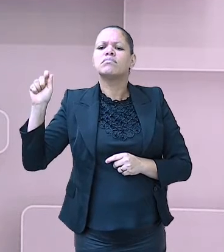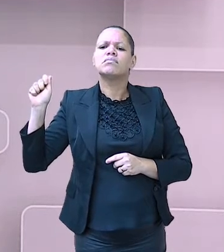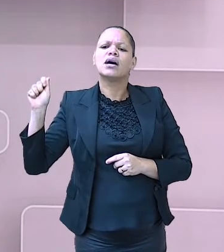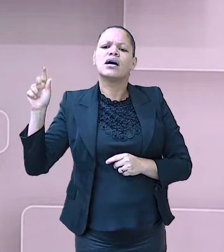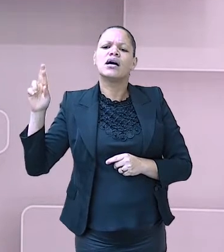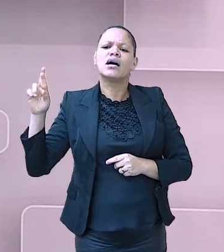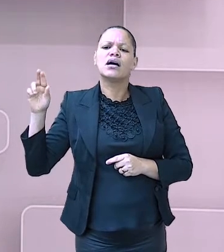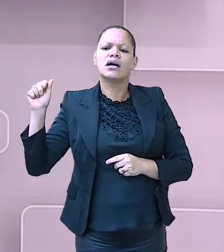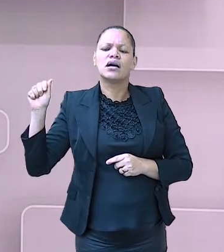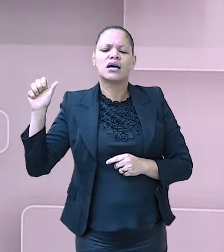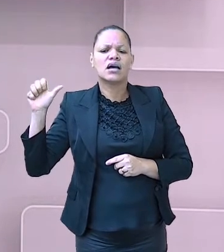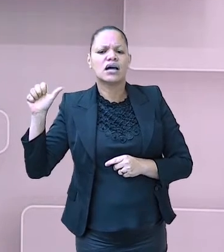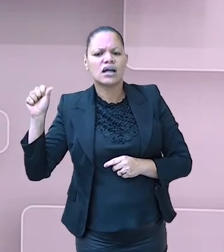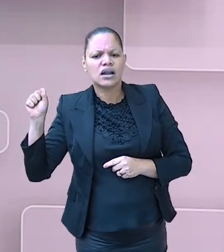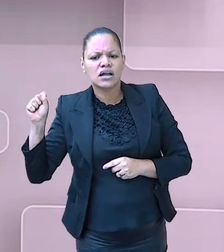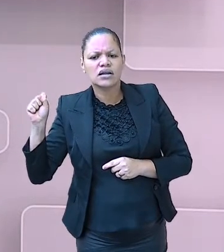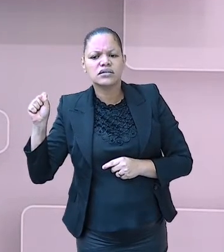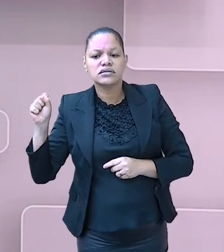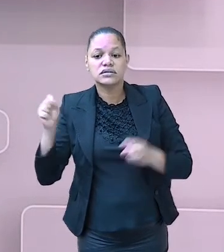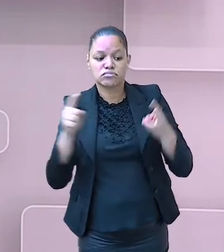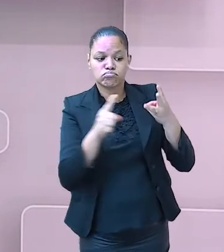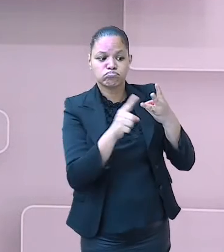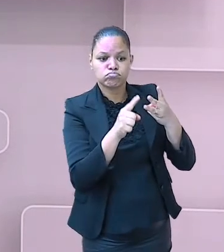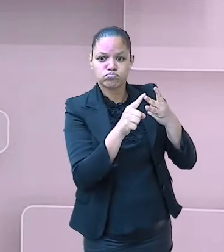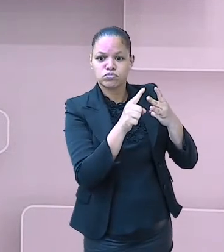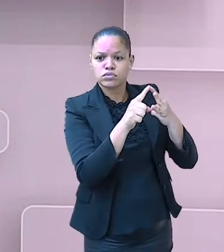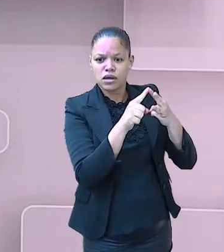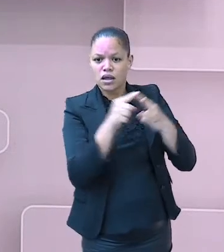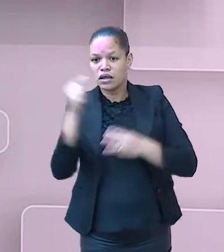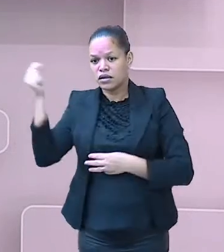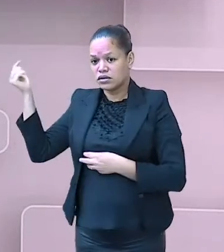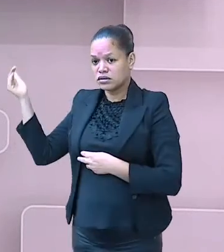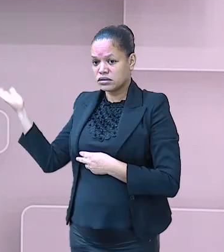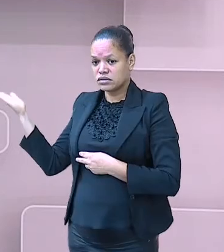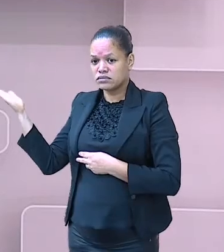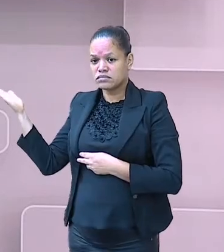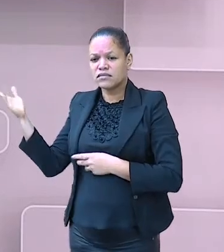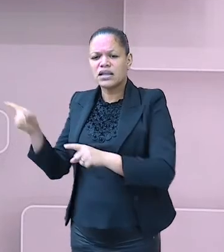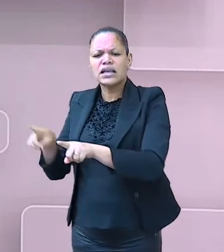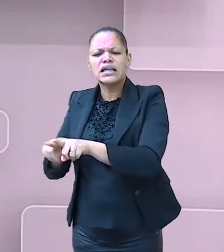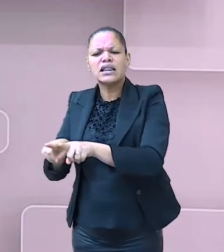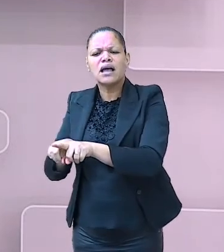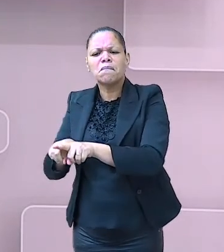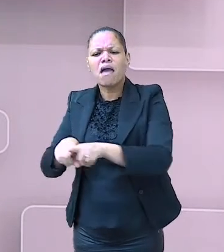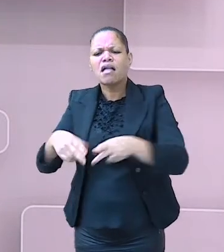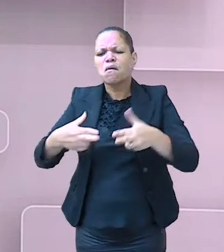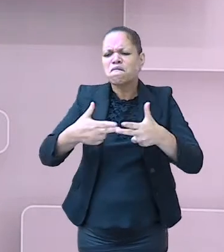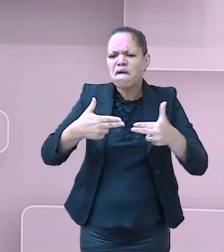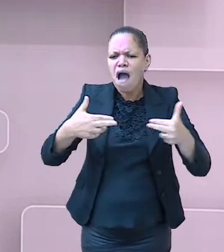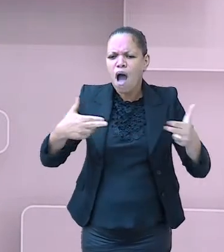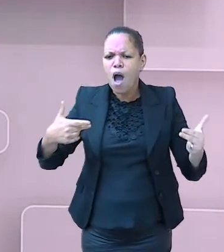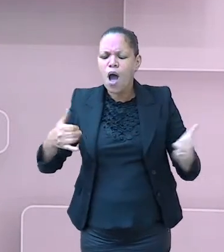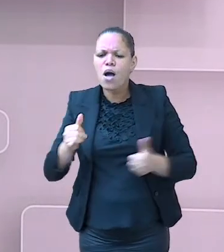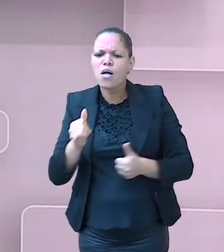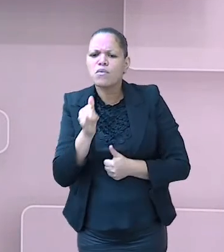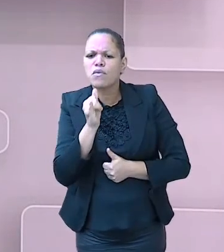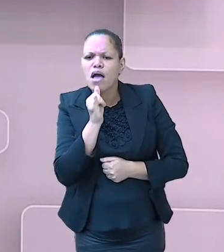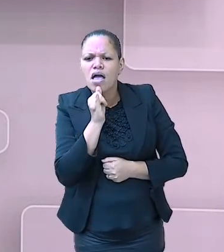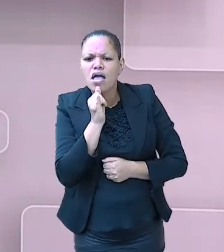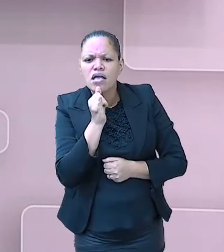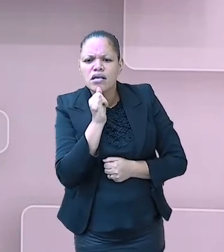tá? Temos exemplos de tartaruga, jabuti e cágado. Tem também